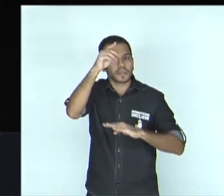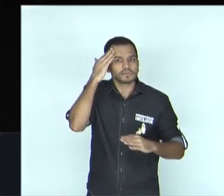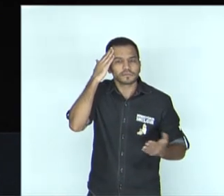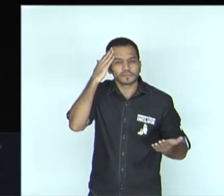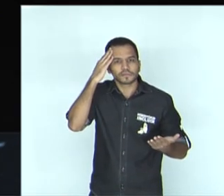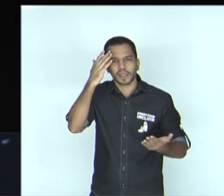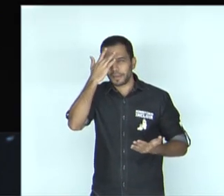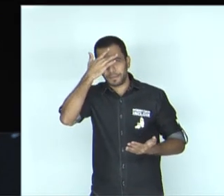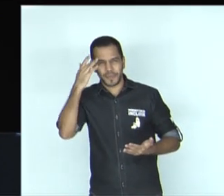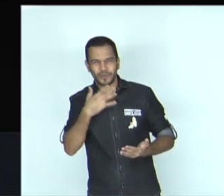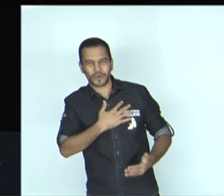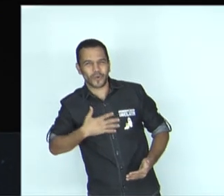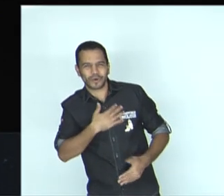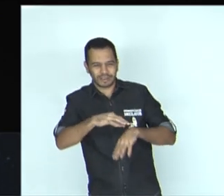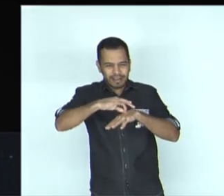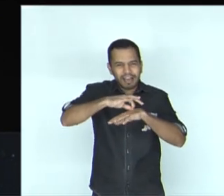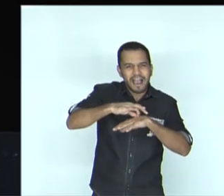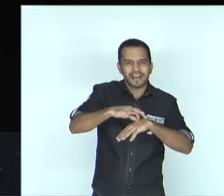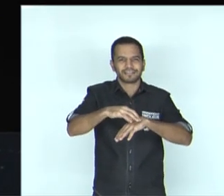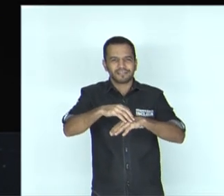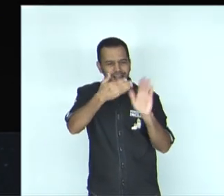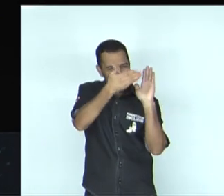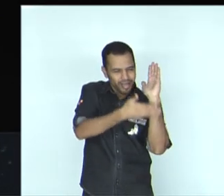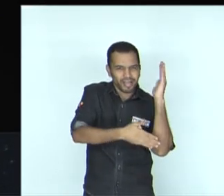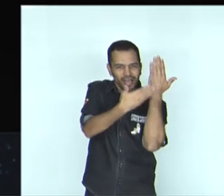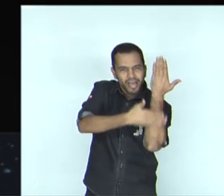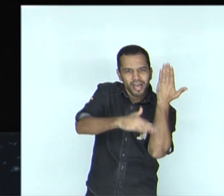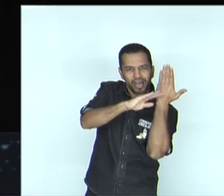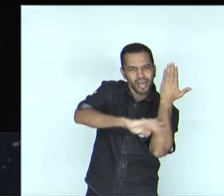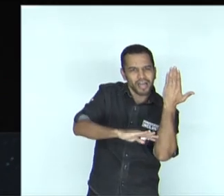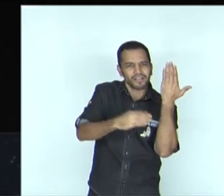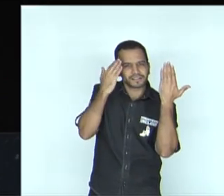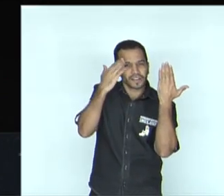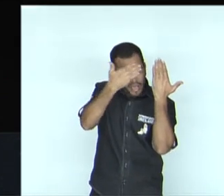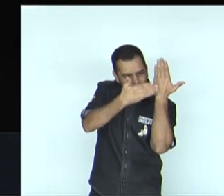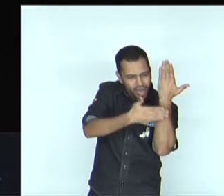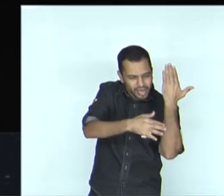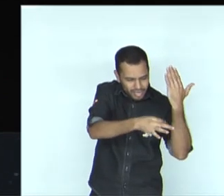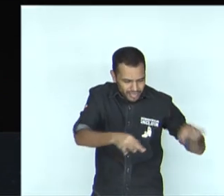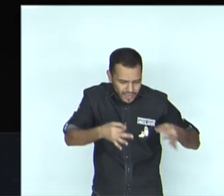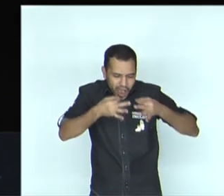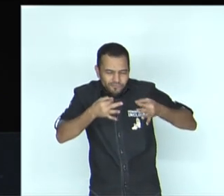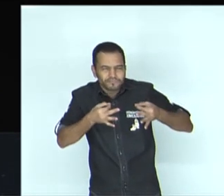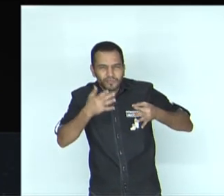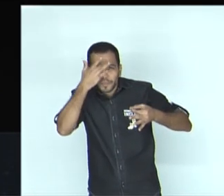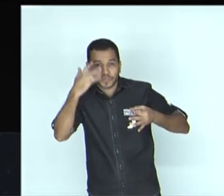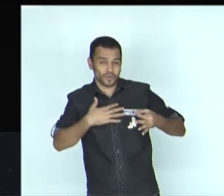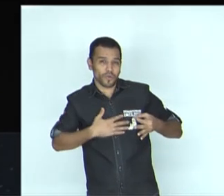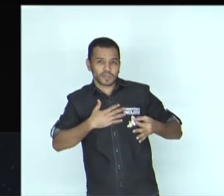pois é, essas avezinhas do céu que vocês não valorizam, que no mercado é a coisa mais barata, não falta comida para